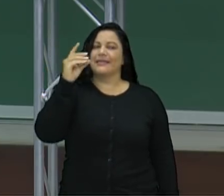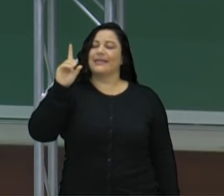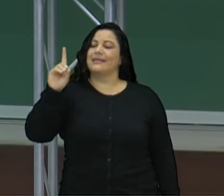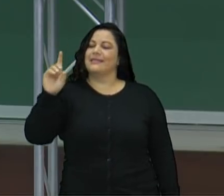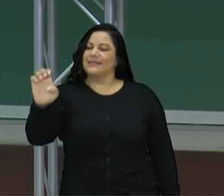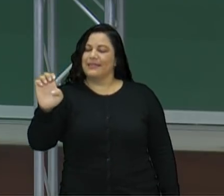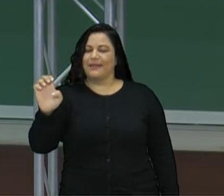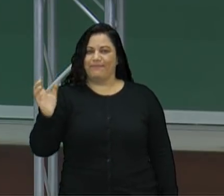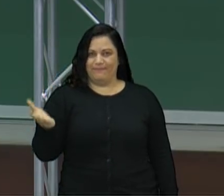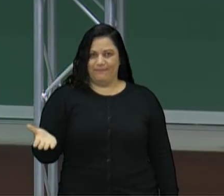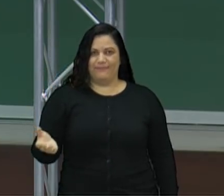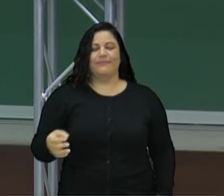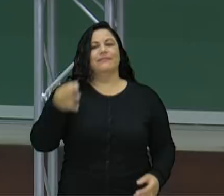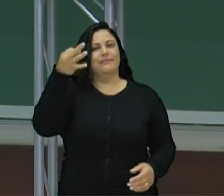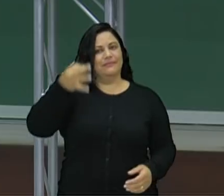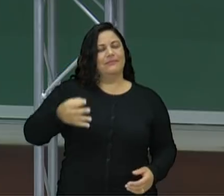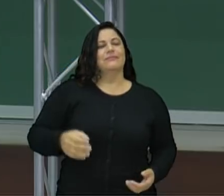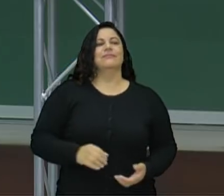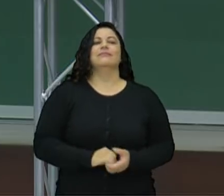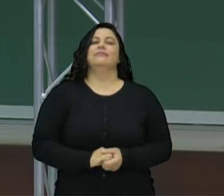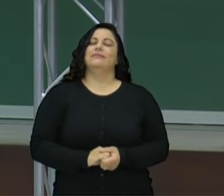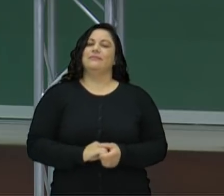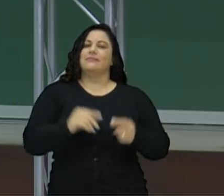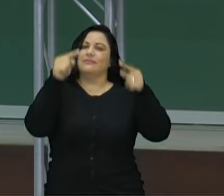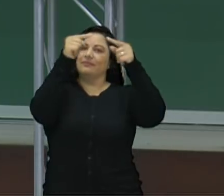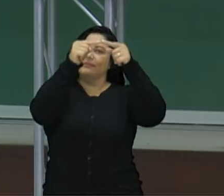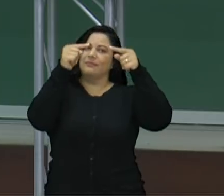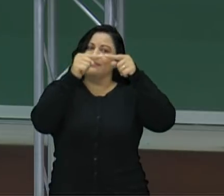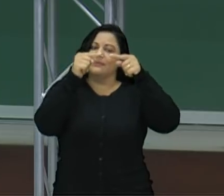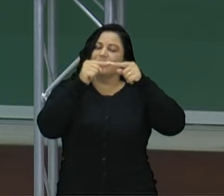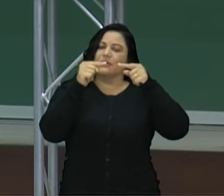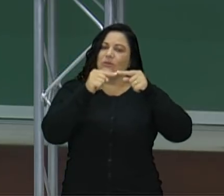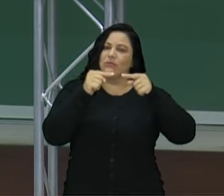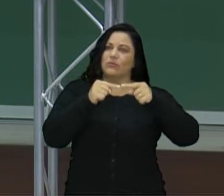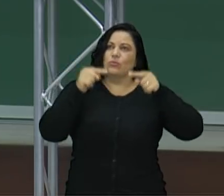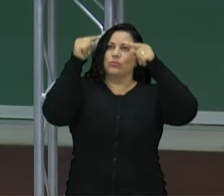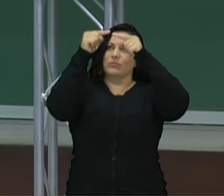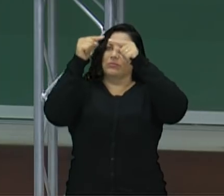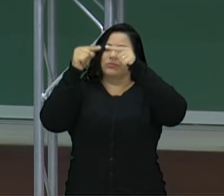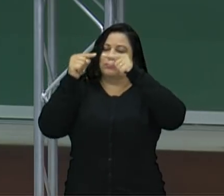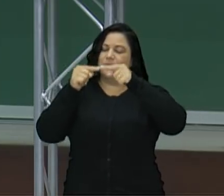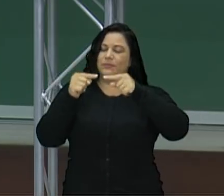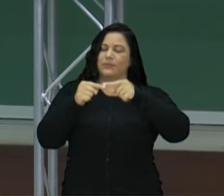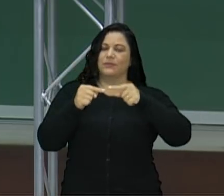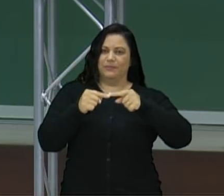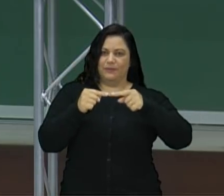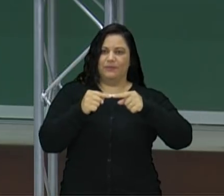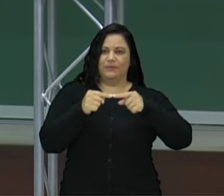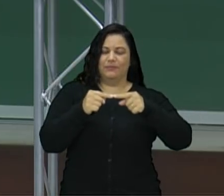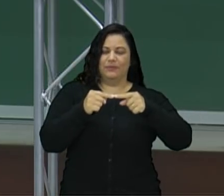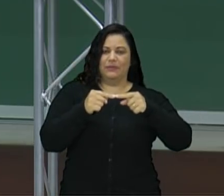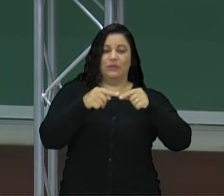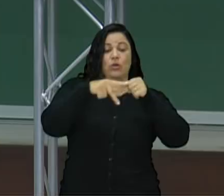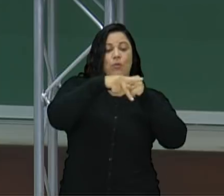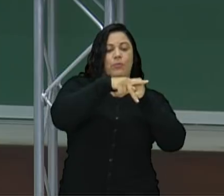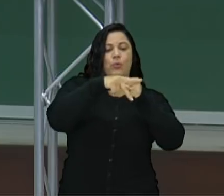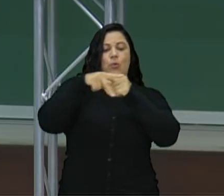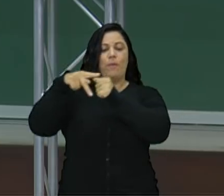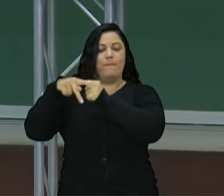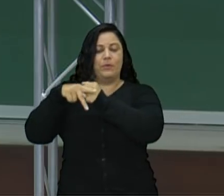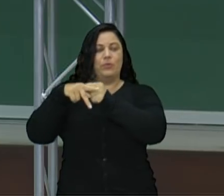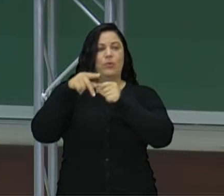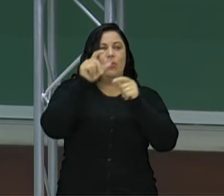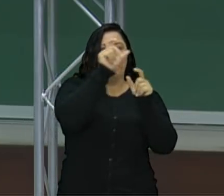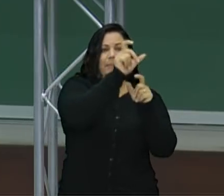algo, certo? Então, a gente viu ali, correspondente ao pronome pessoal, vem os pronomes oblíquos. Então, a eu é o